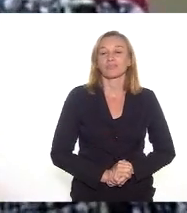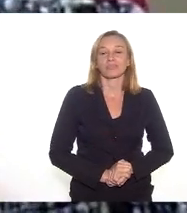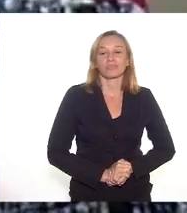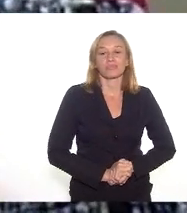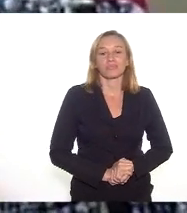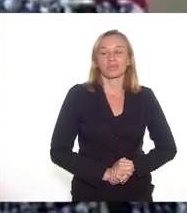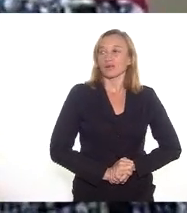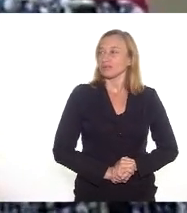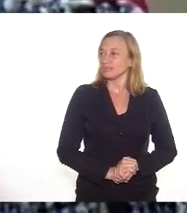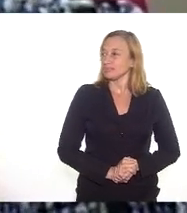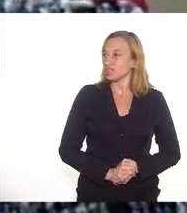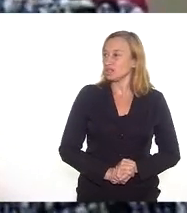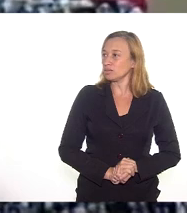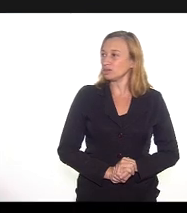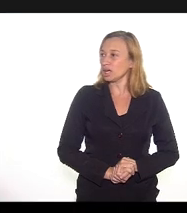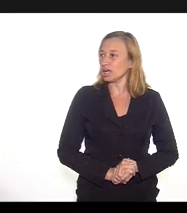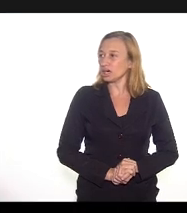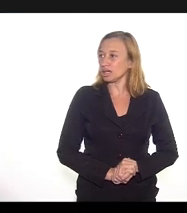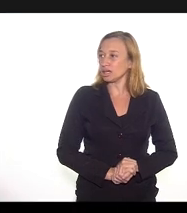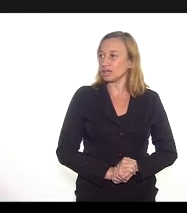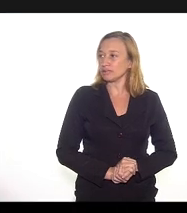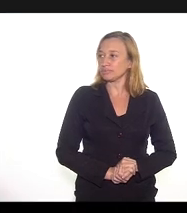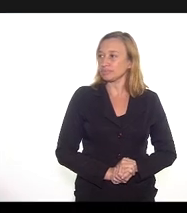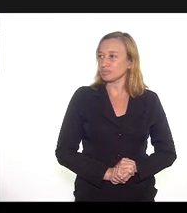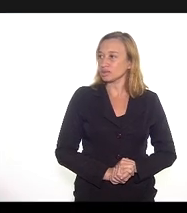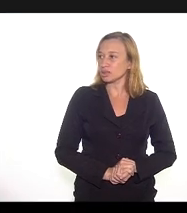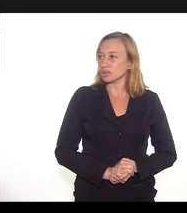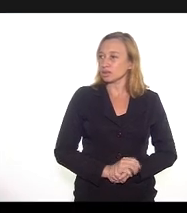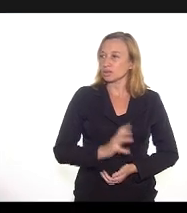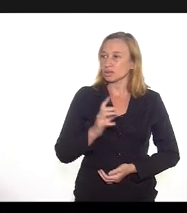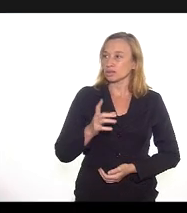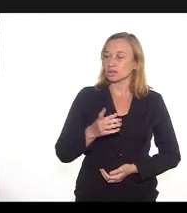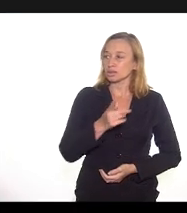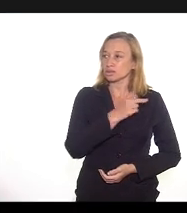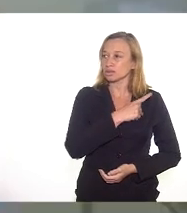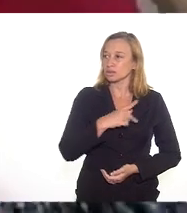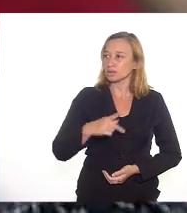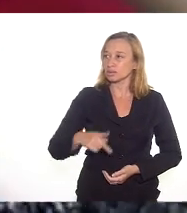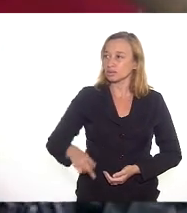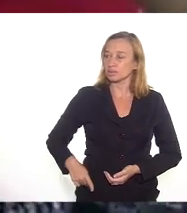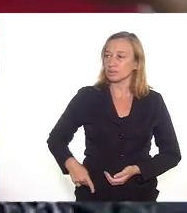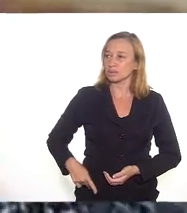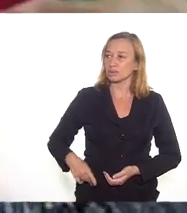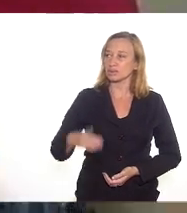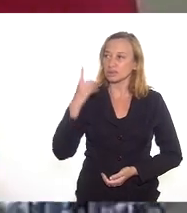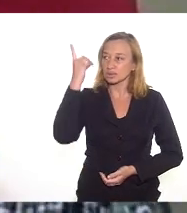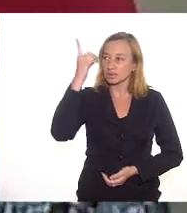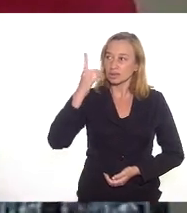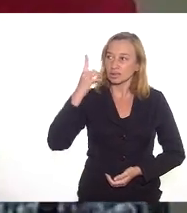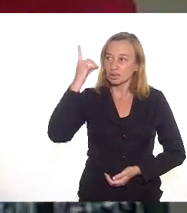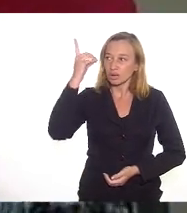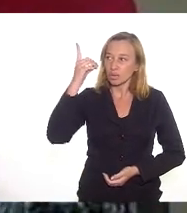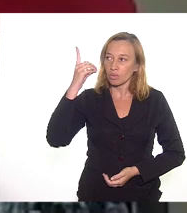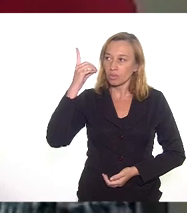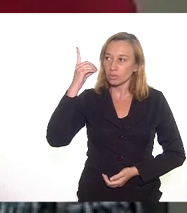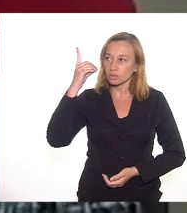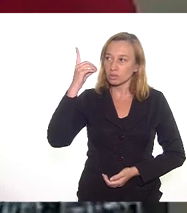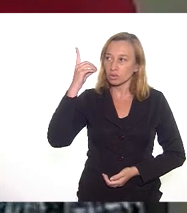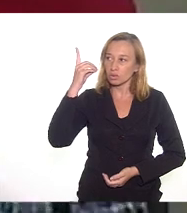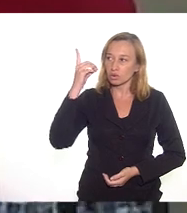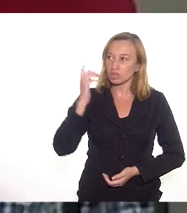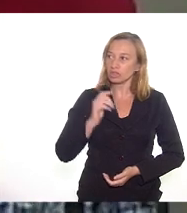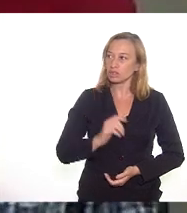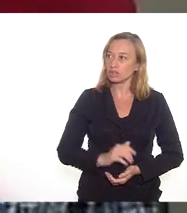Então, deputado Luiz Paulo. Senhora presidente, senhoras e senhores deputados,